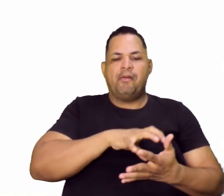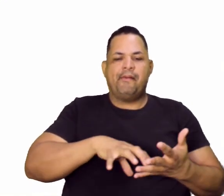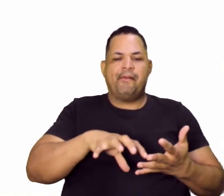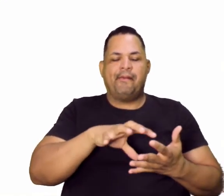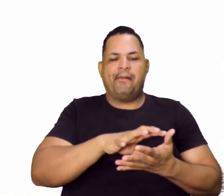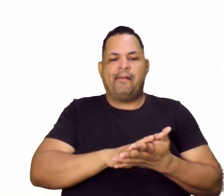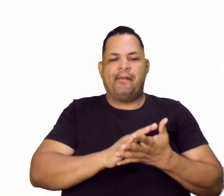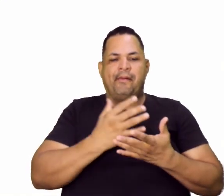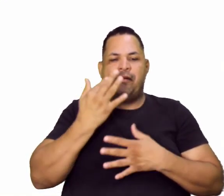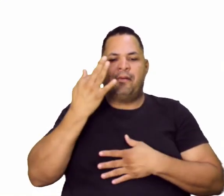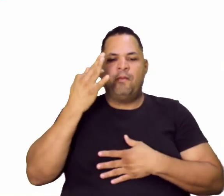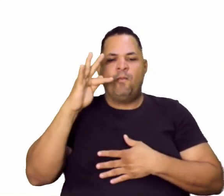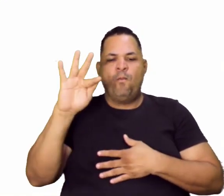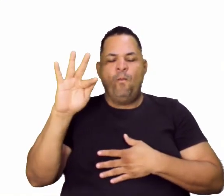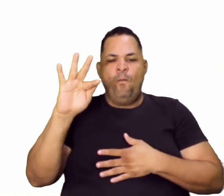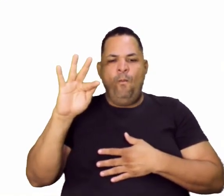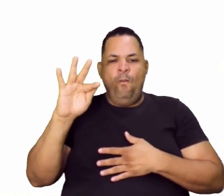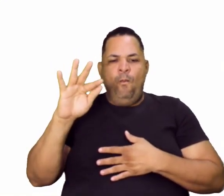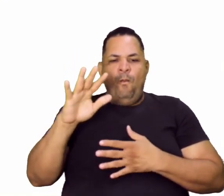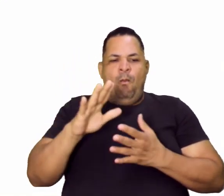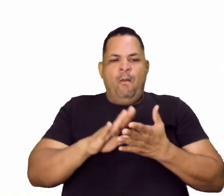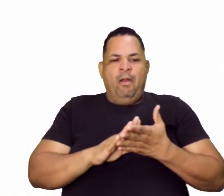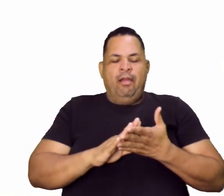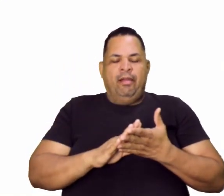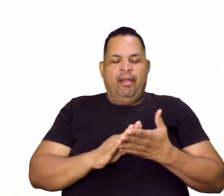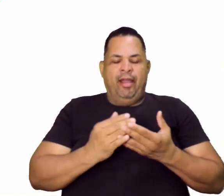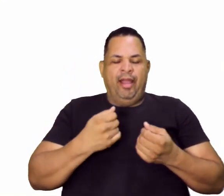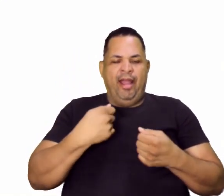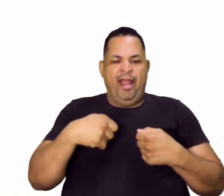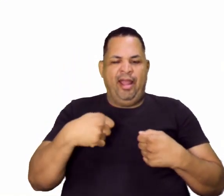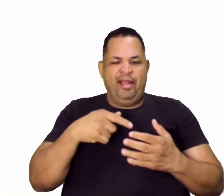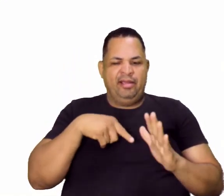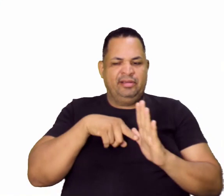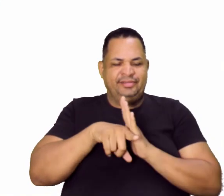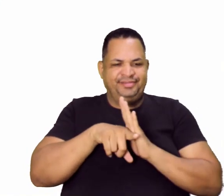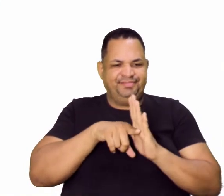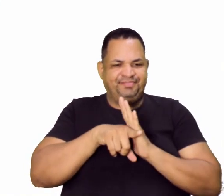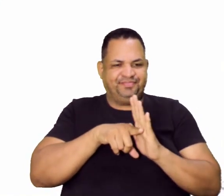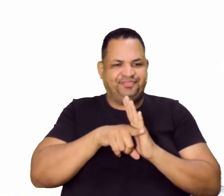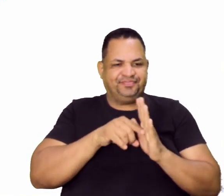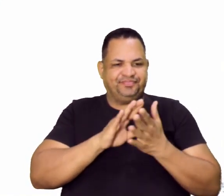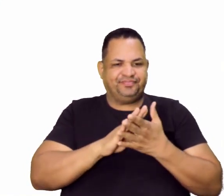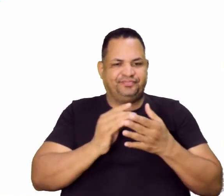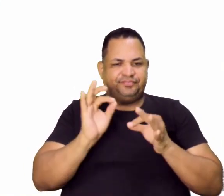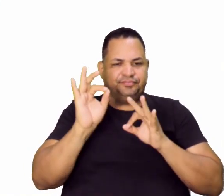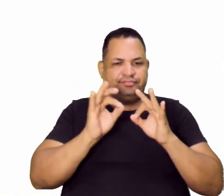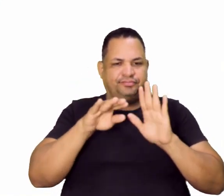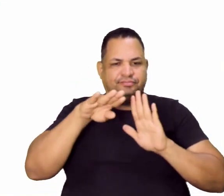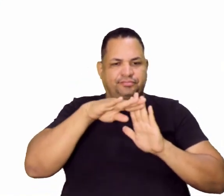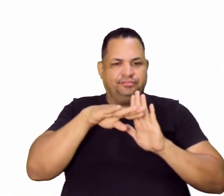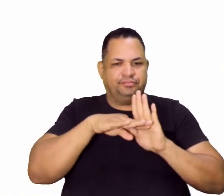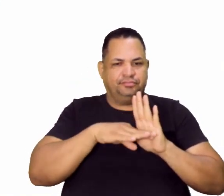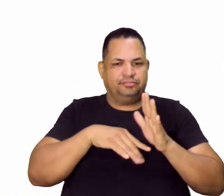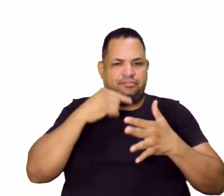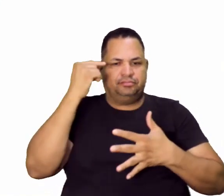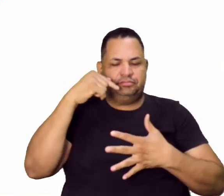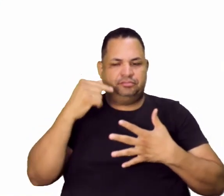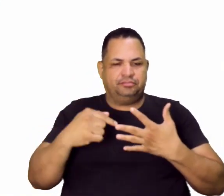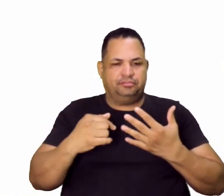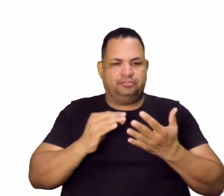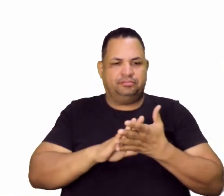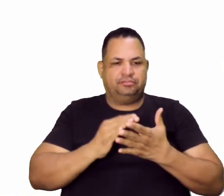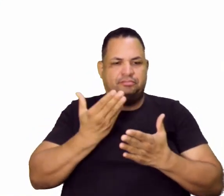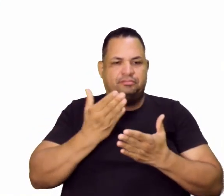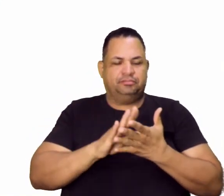uma representação da Revolução Francesa, vai ter que pesquisar. Discriminar os elementos figurativos,